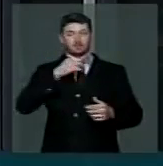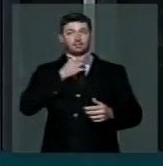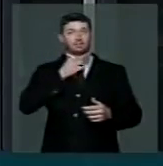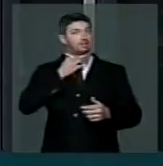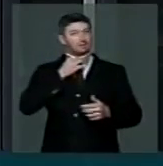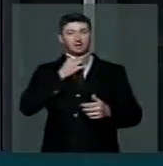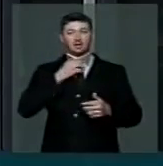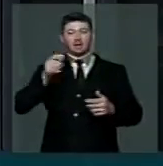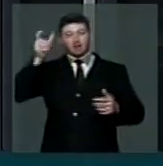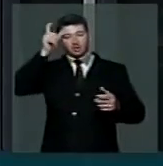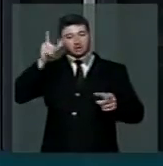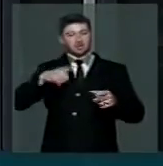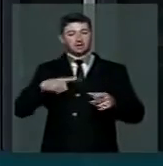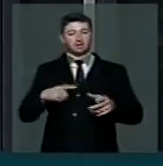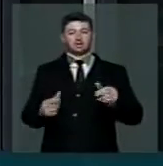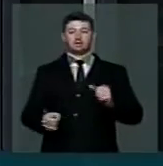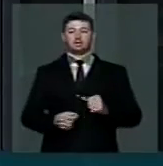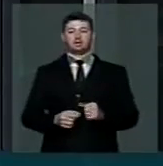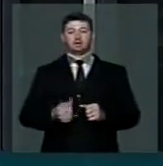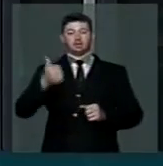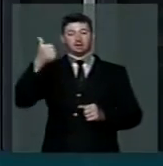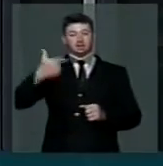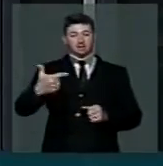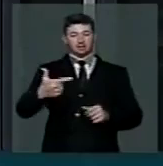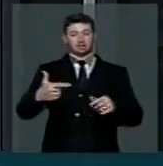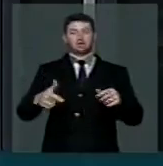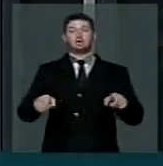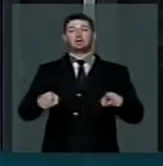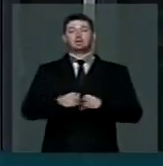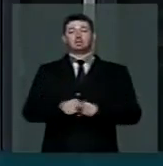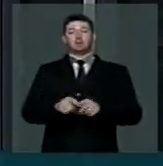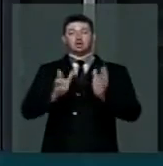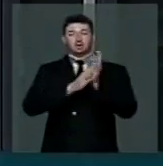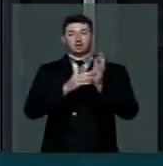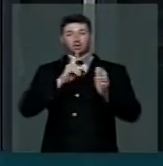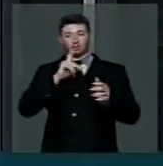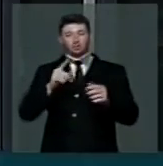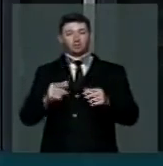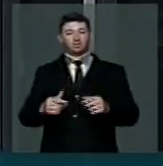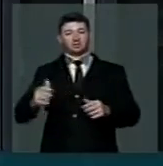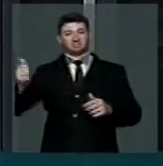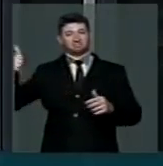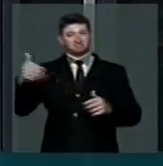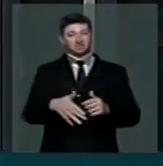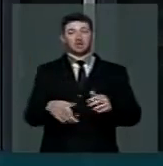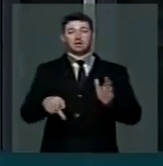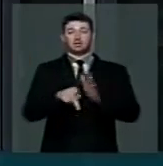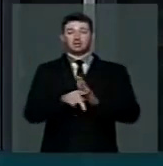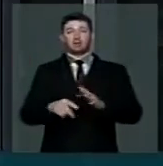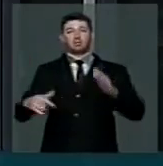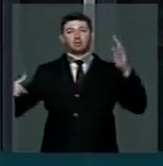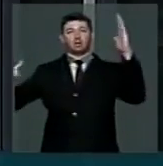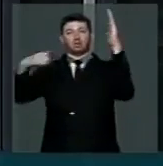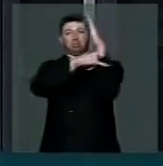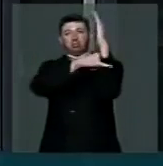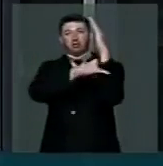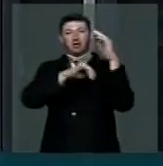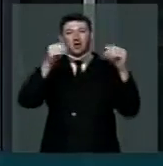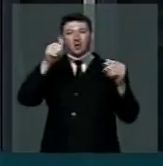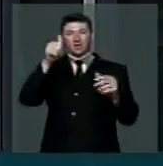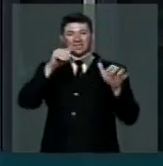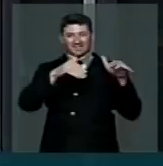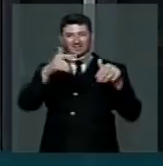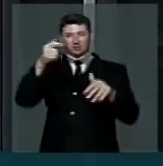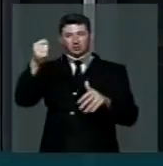amarga coincidência entre o 12º aniversário do vil ataque terrorista às Torres Gêmeas, no 11 de setembro